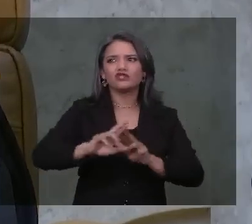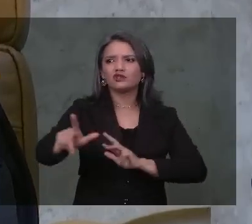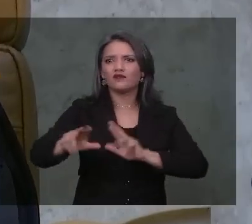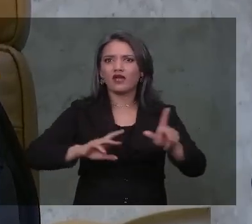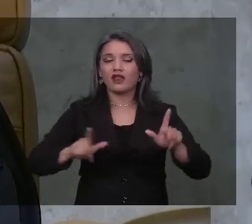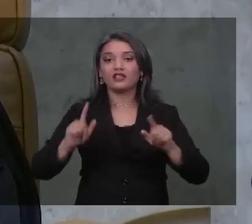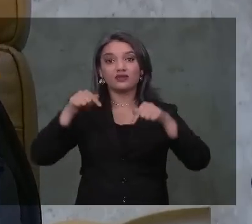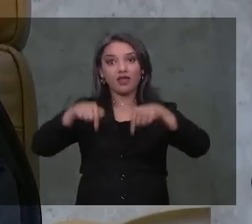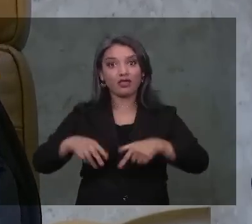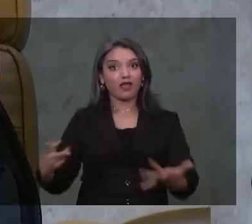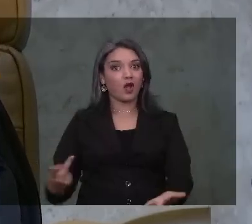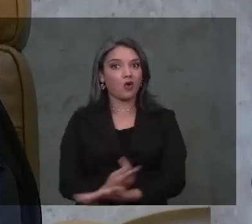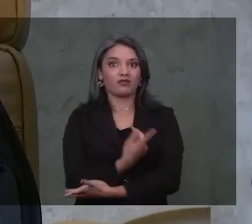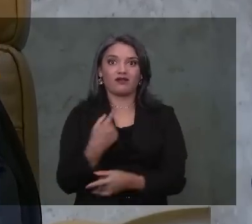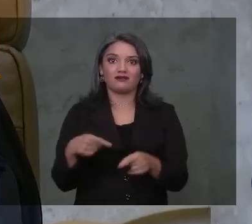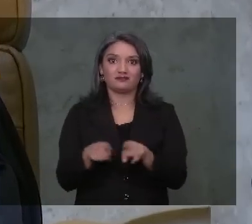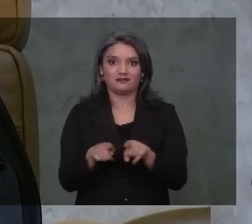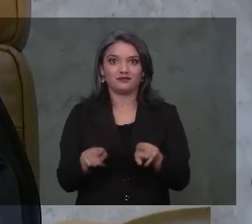refletem aqui.